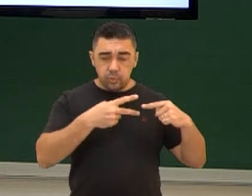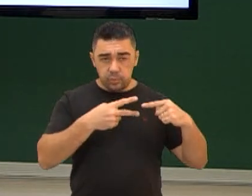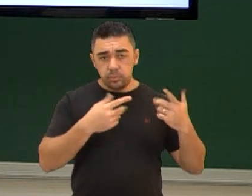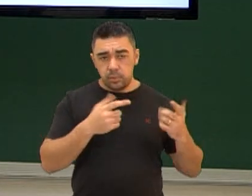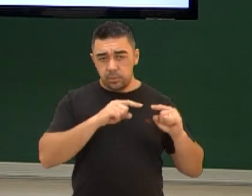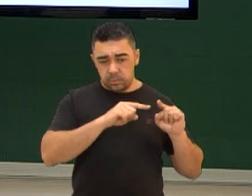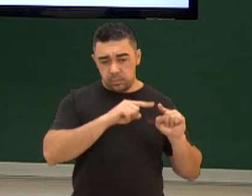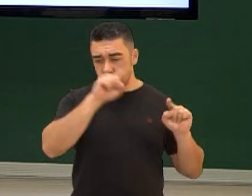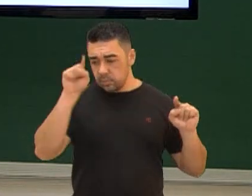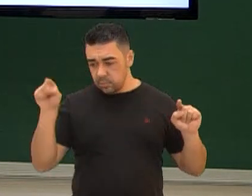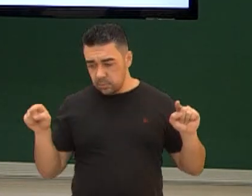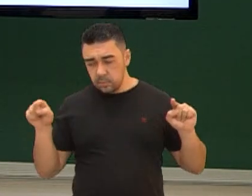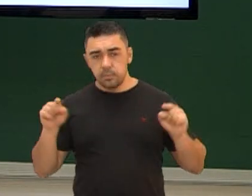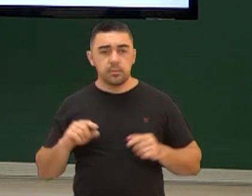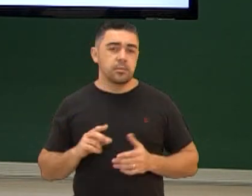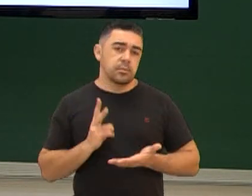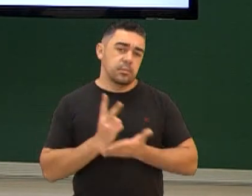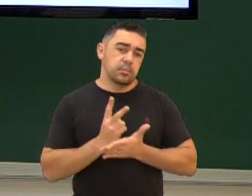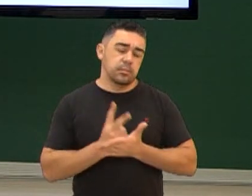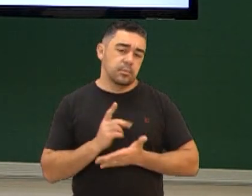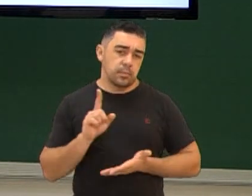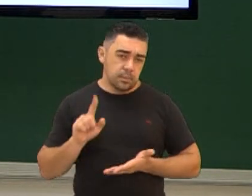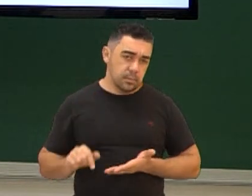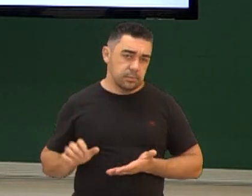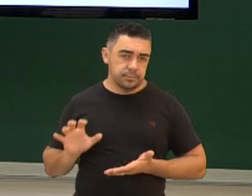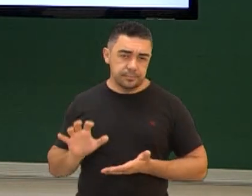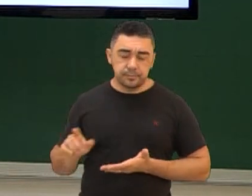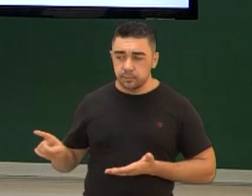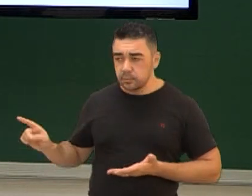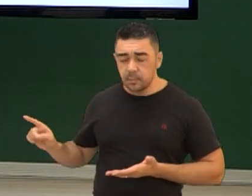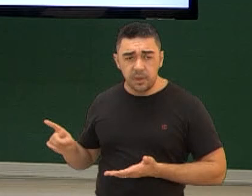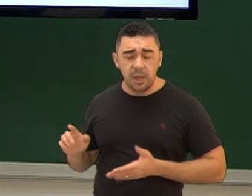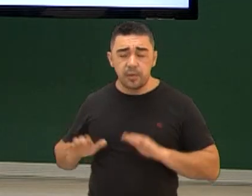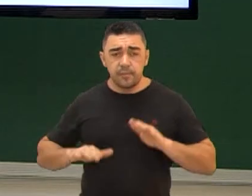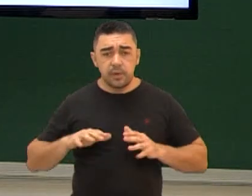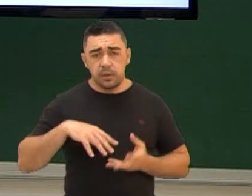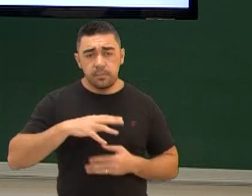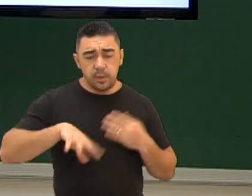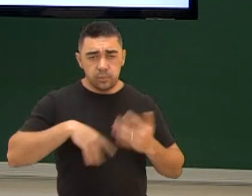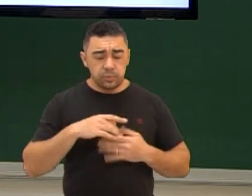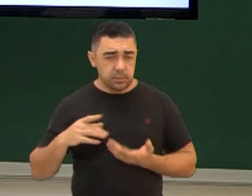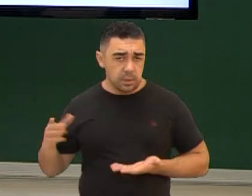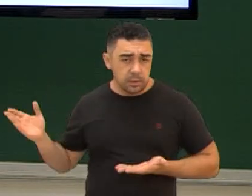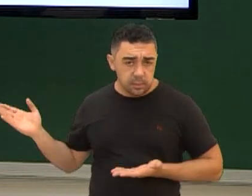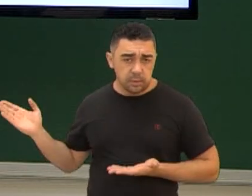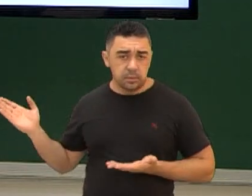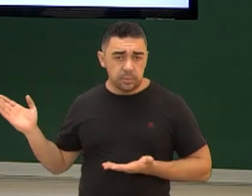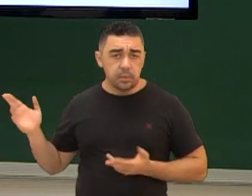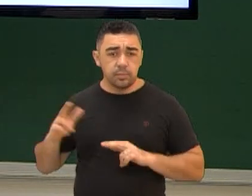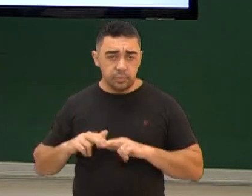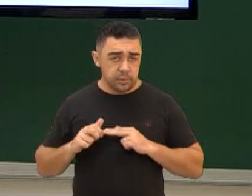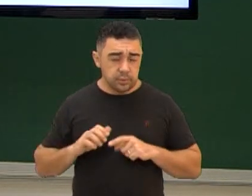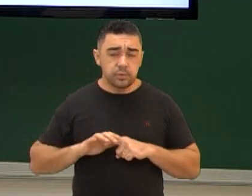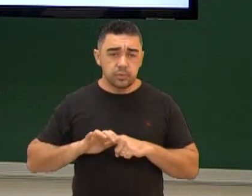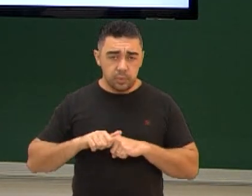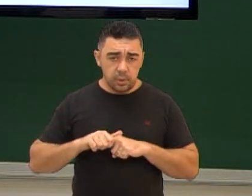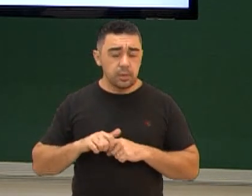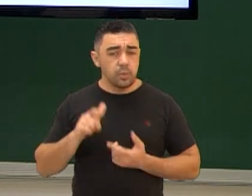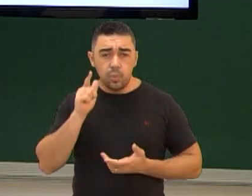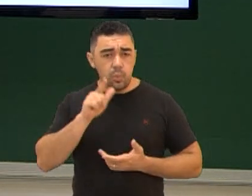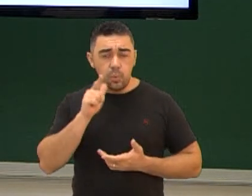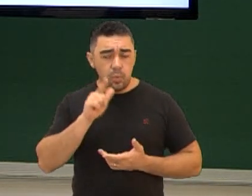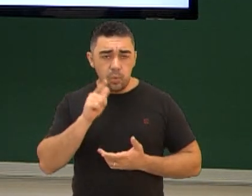vetor de polo, está todo desorientado aqui nesse material. Por isso ele é isolante, ele não consegue